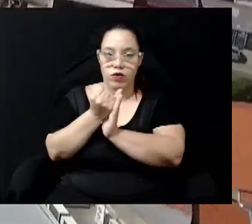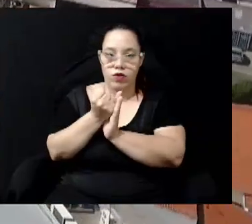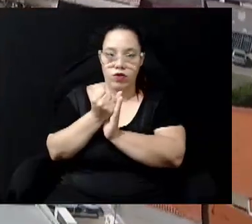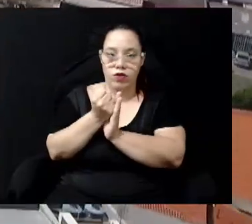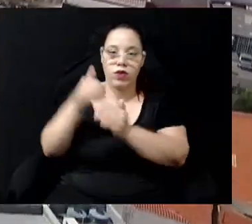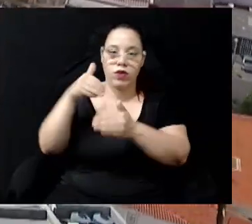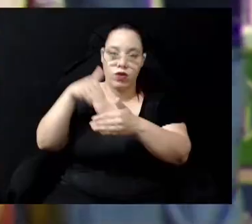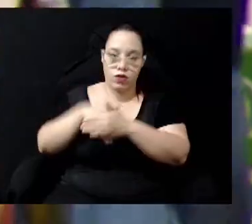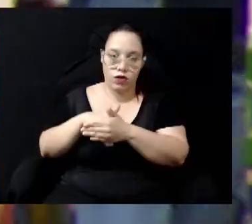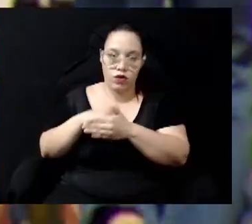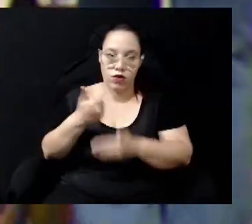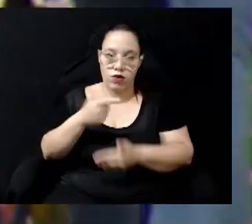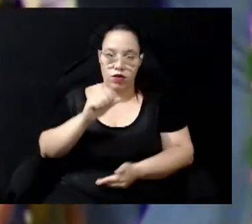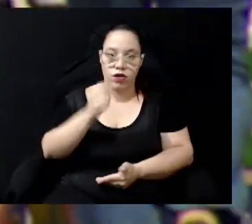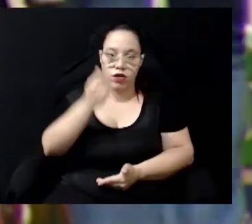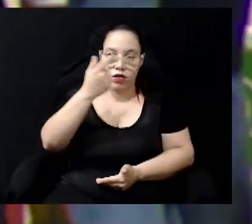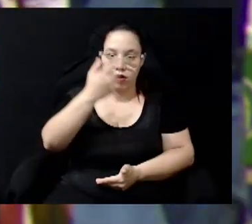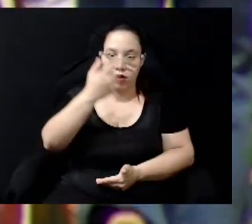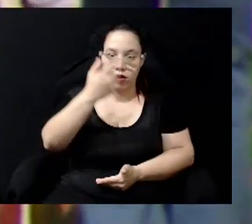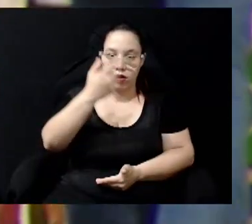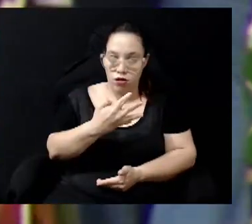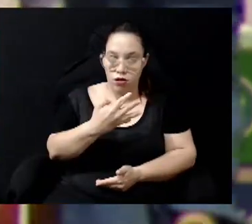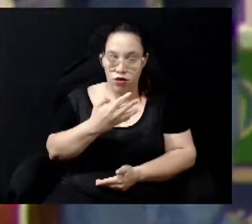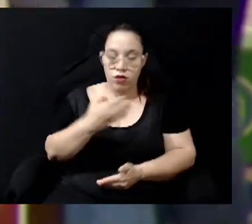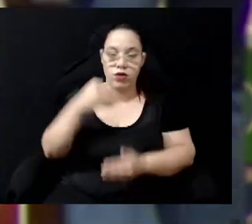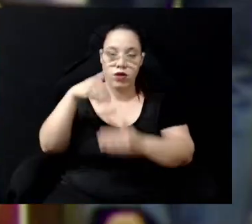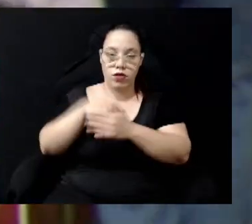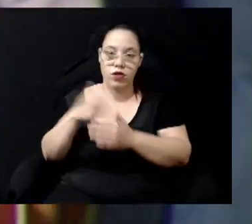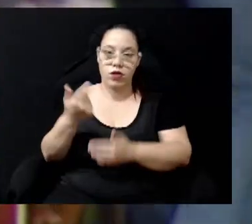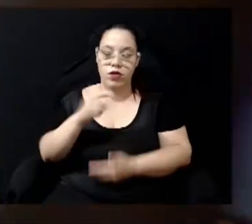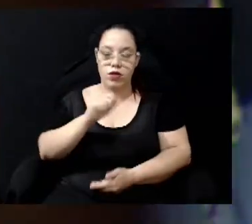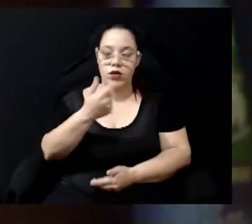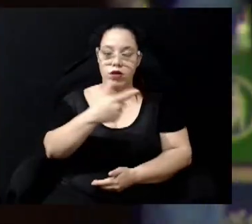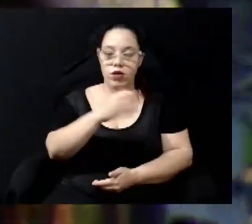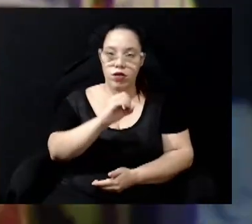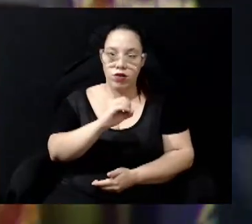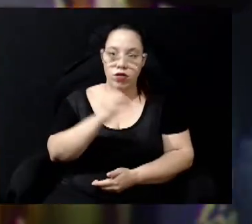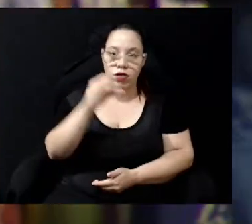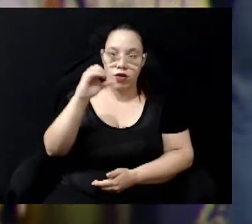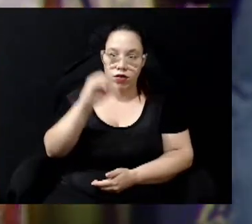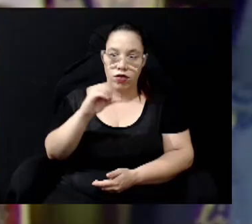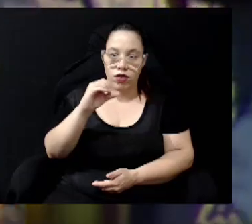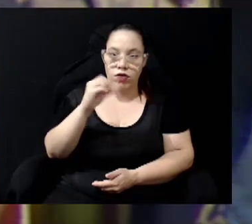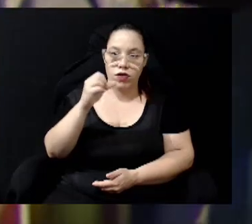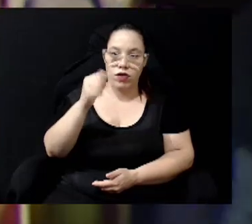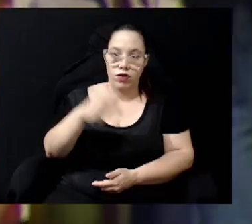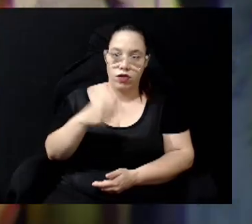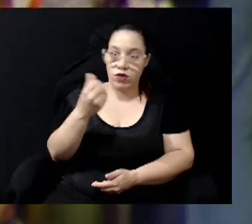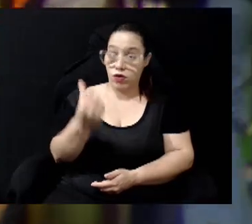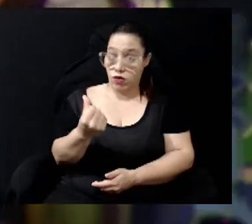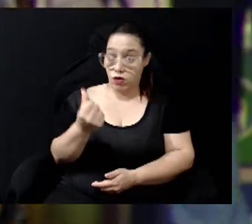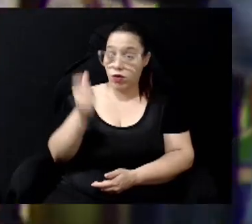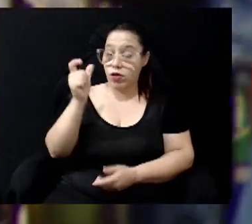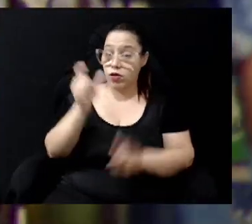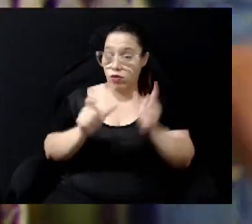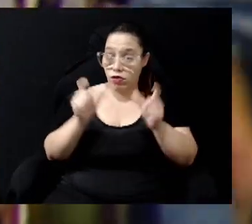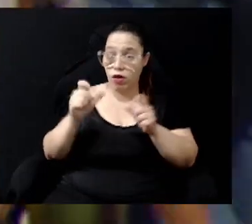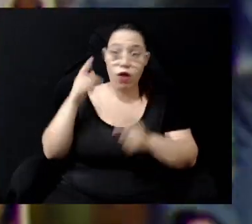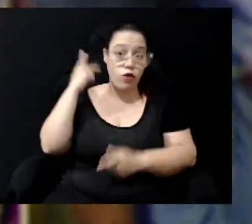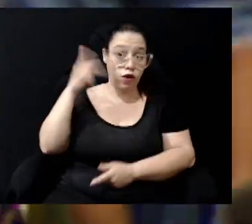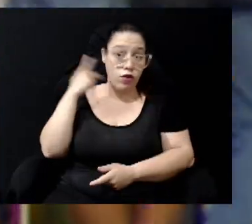em 2024. Na eleição de 2020, foram 971 candidatos a vereador e neste